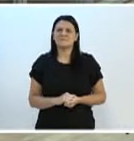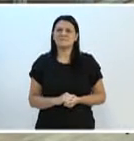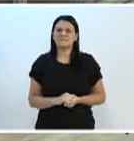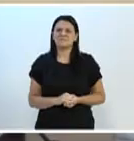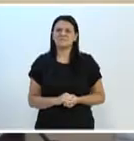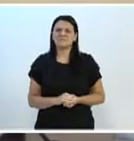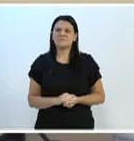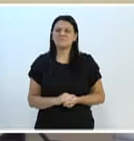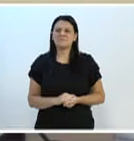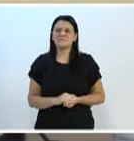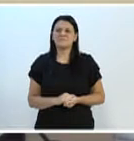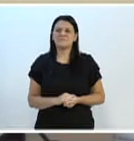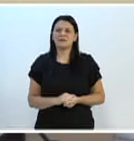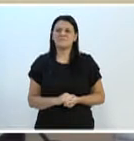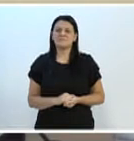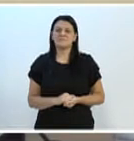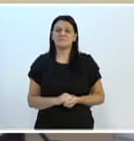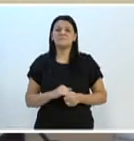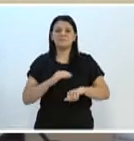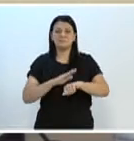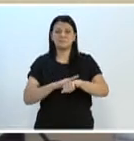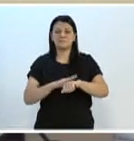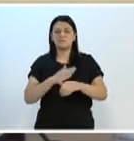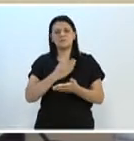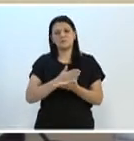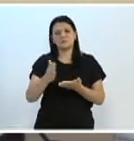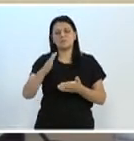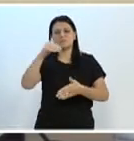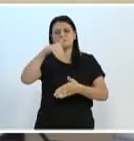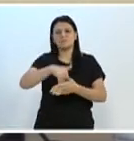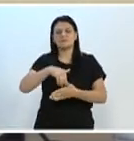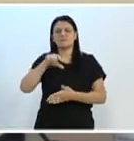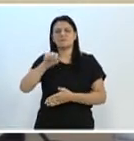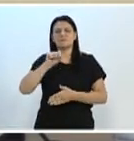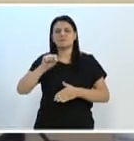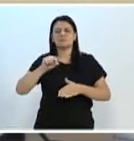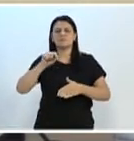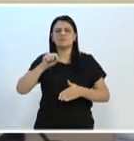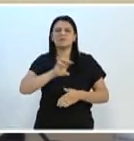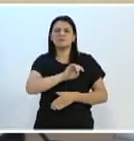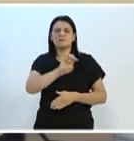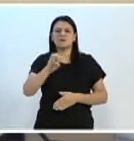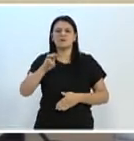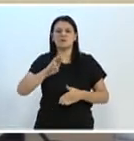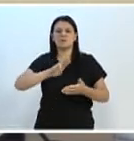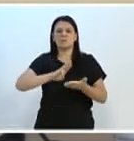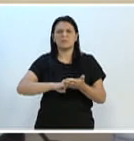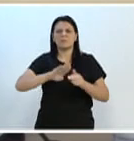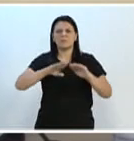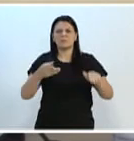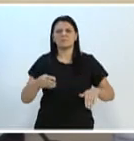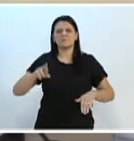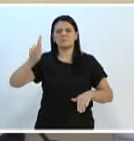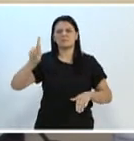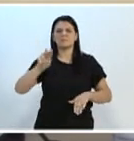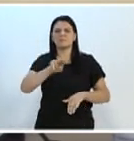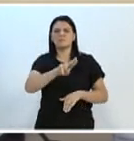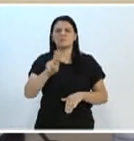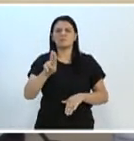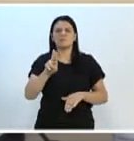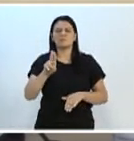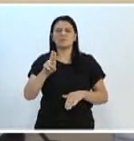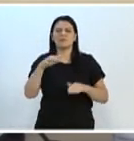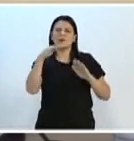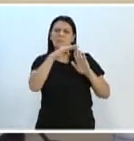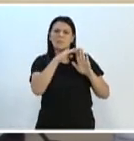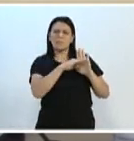Colegas, nesse momento vai ser iniciado o processo de votação para a escolha dos membros da mesa diretora. A eleição será nominal, com chamada por ordem